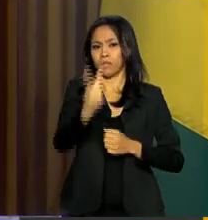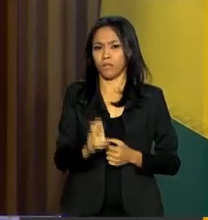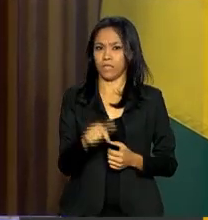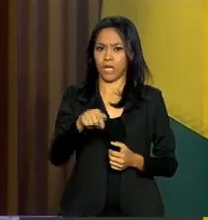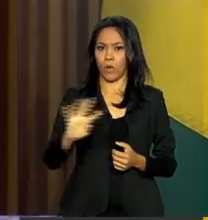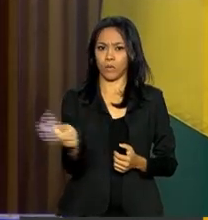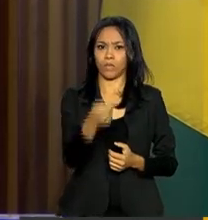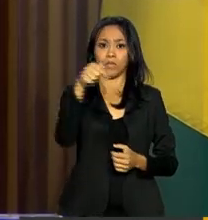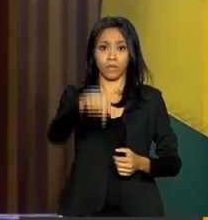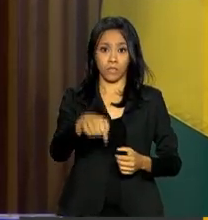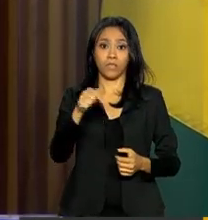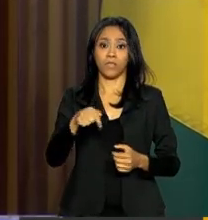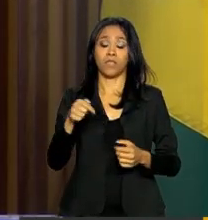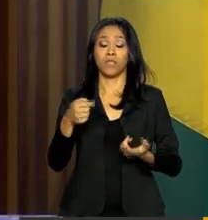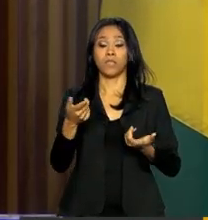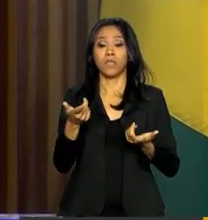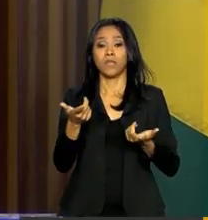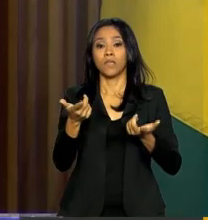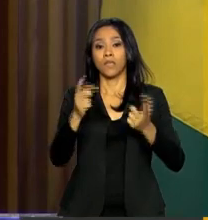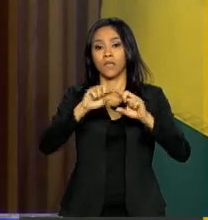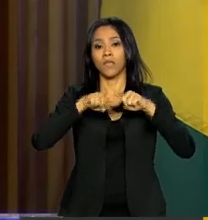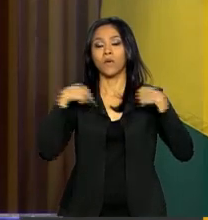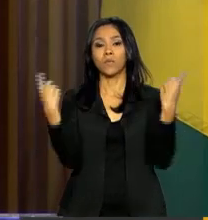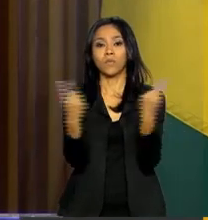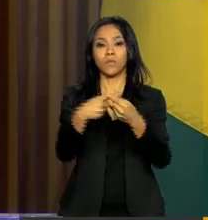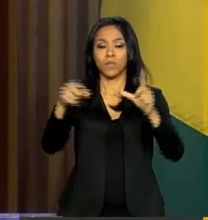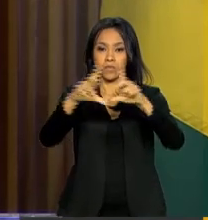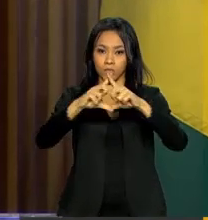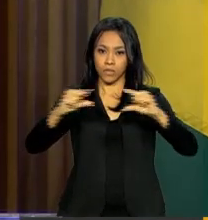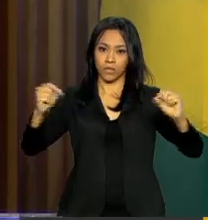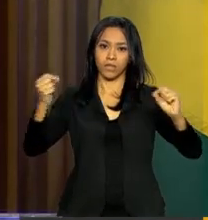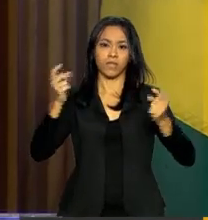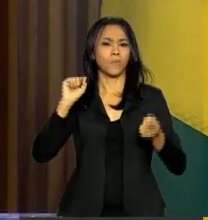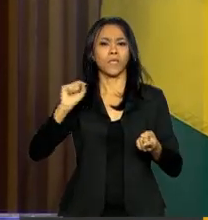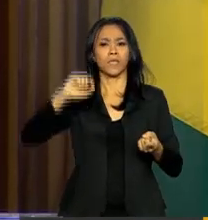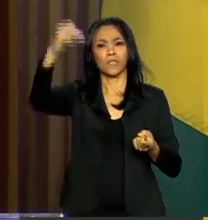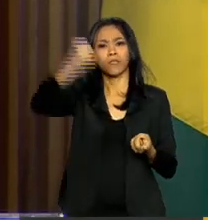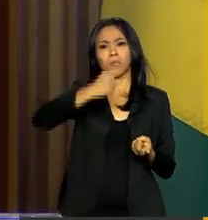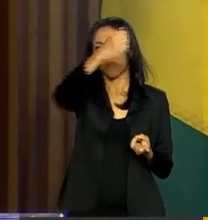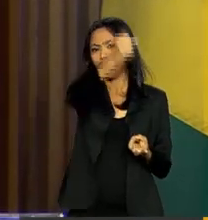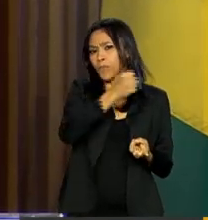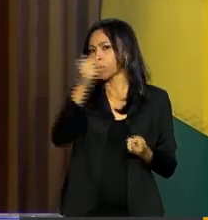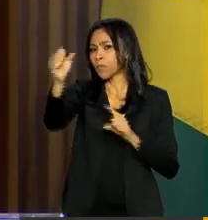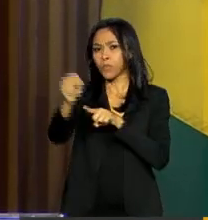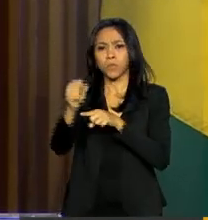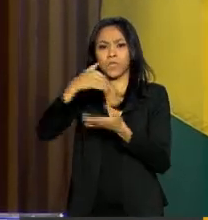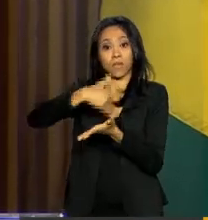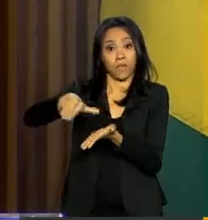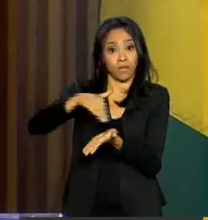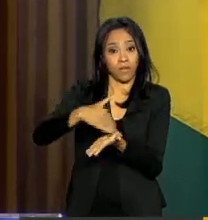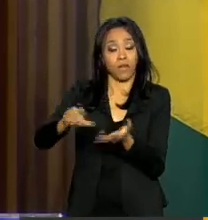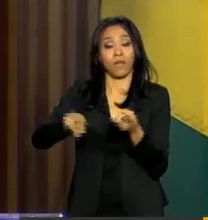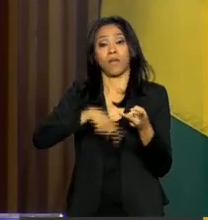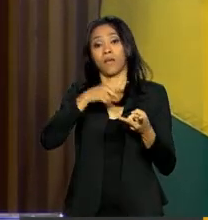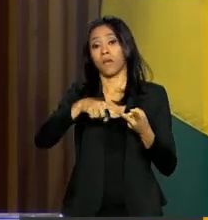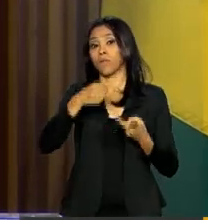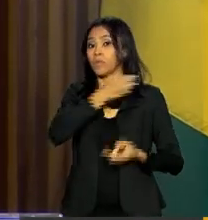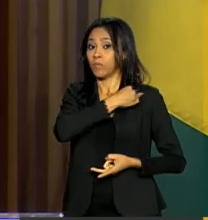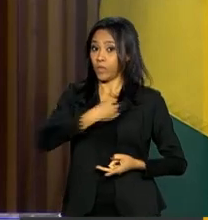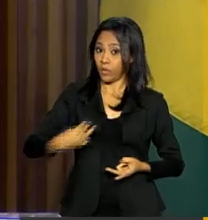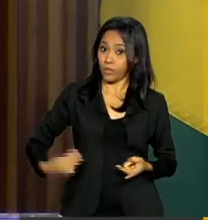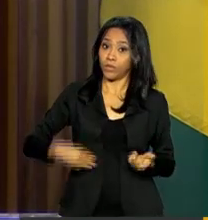reuniões de secretários ministros ligados à área da